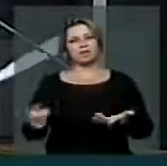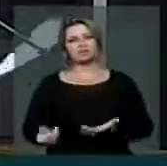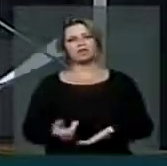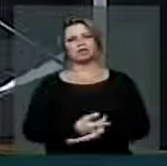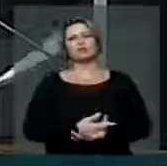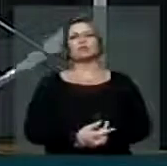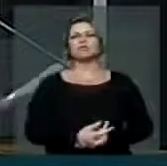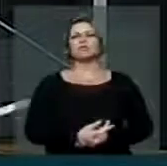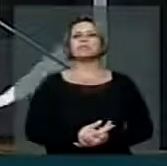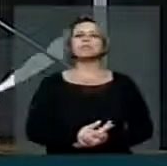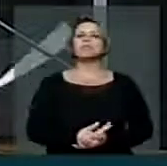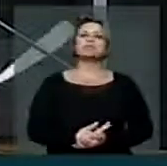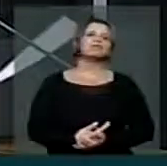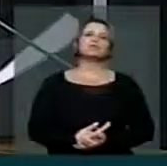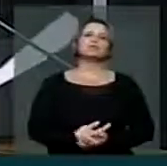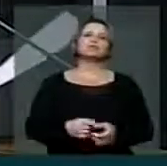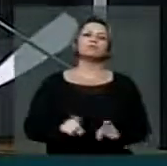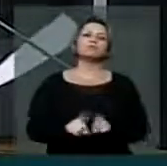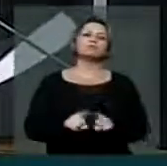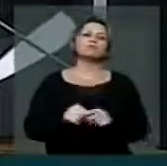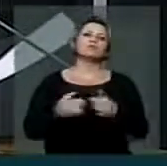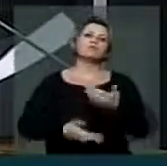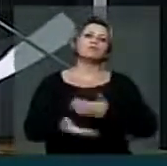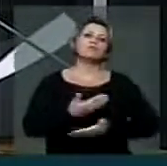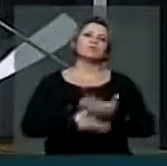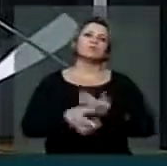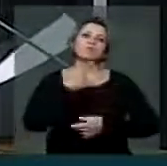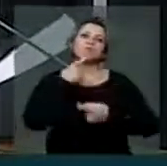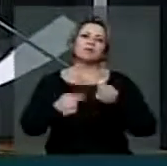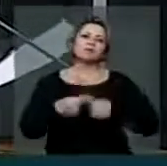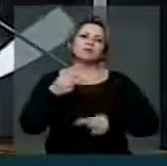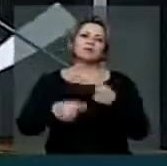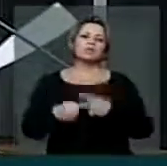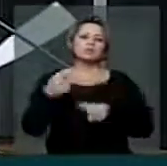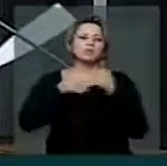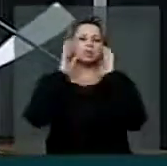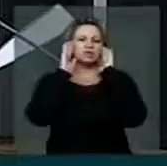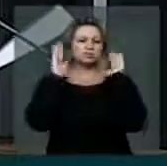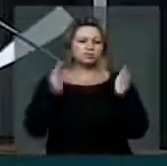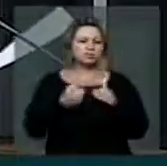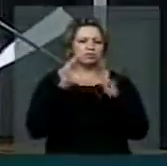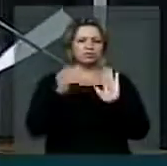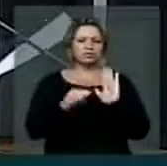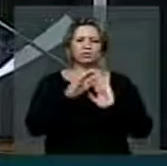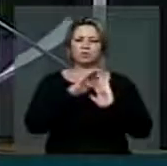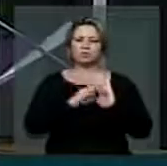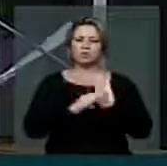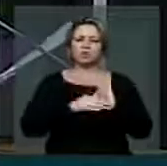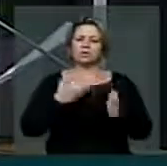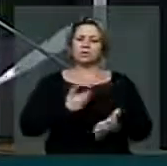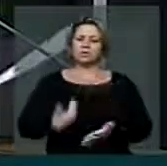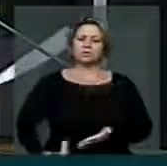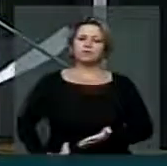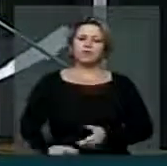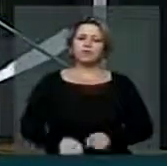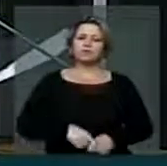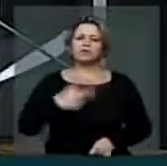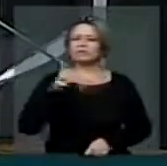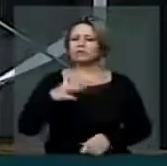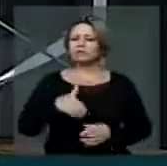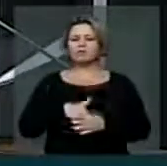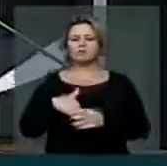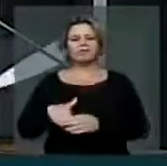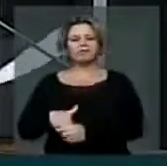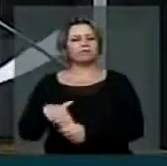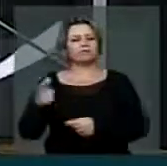de radicalidade que envolveu o debate em torno desse programa, e de outras votações relativas